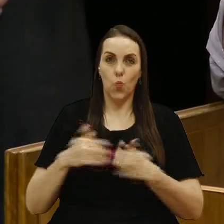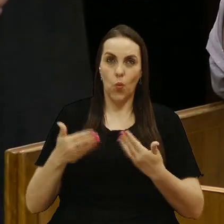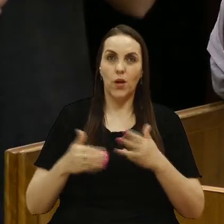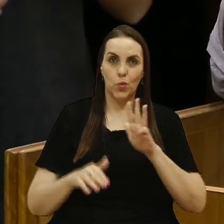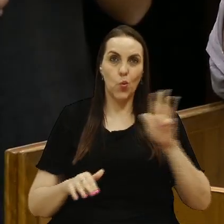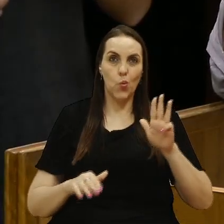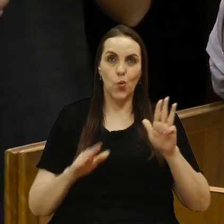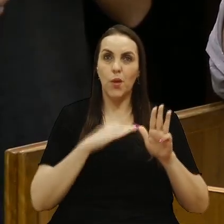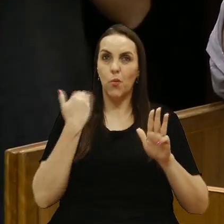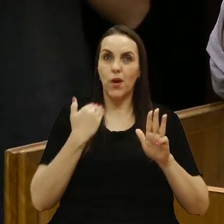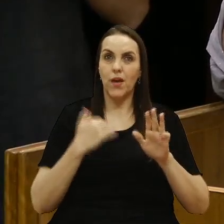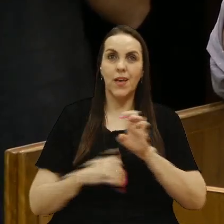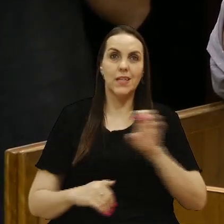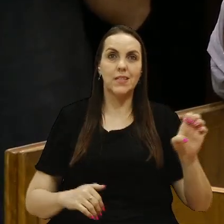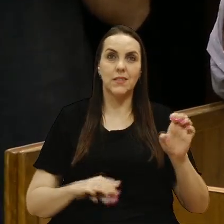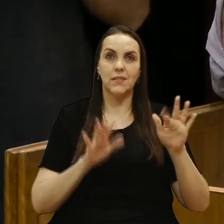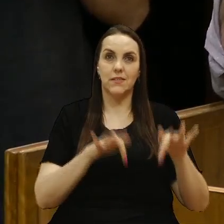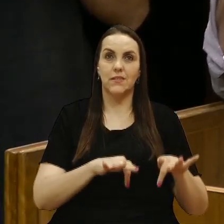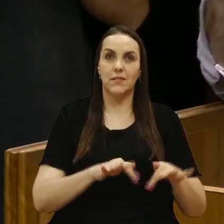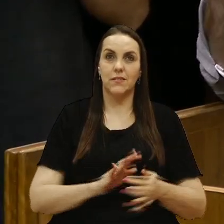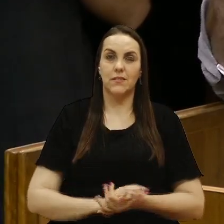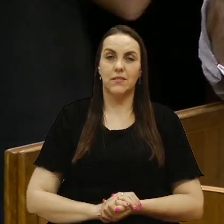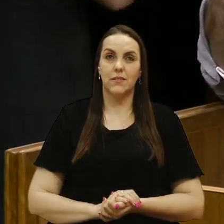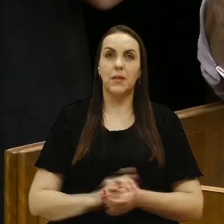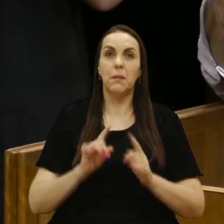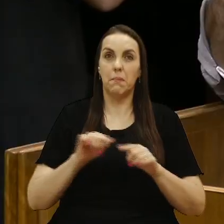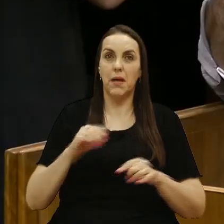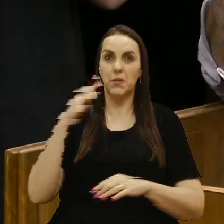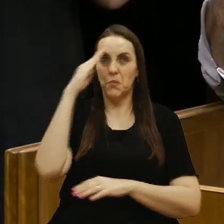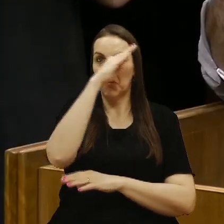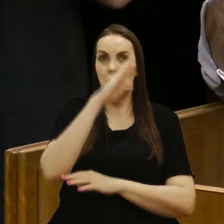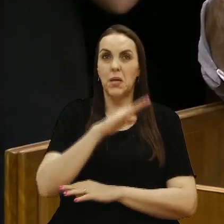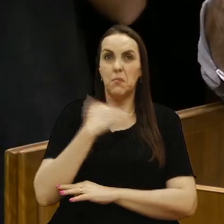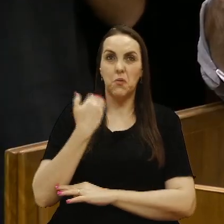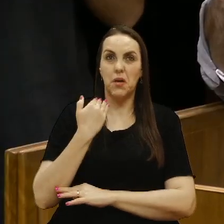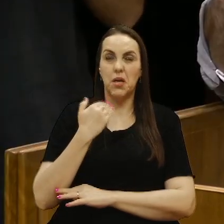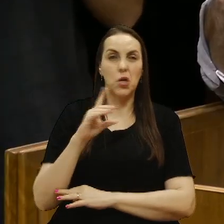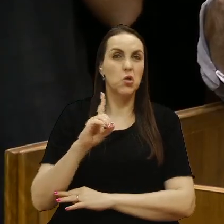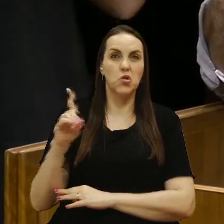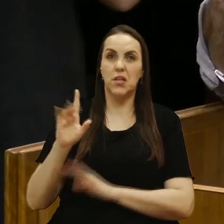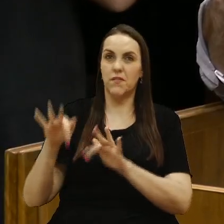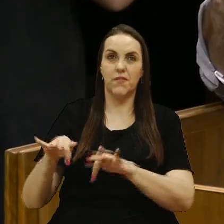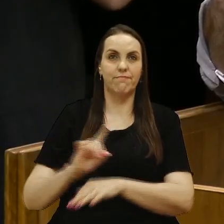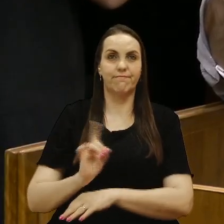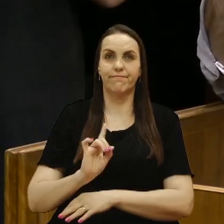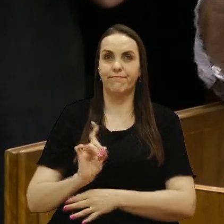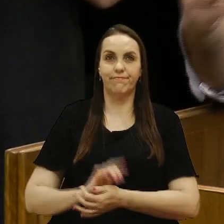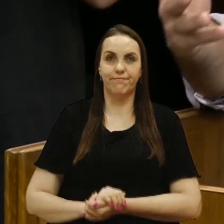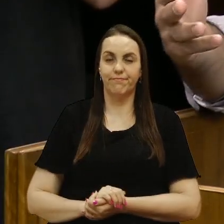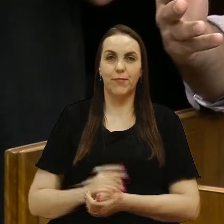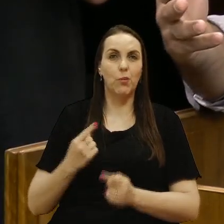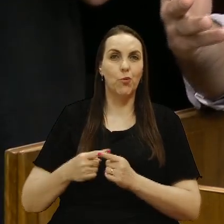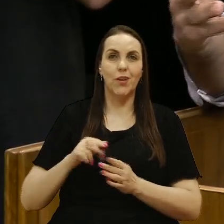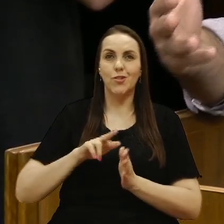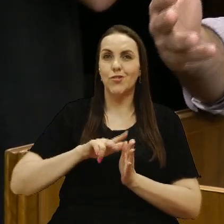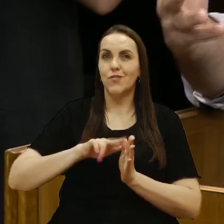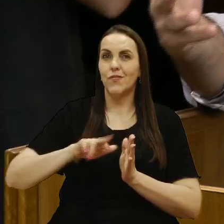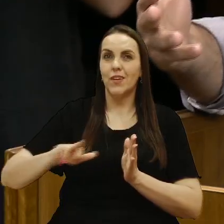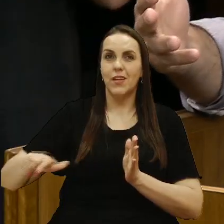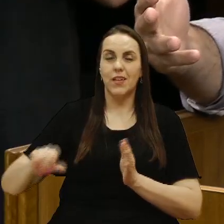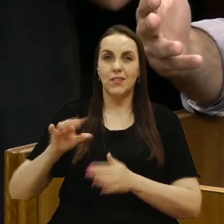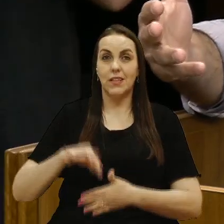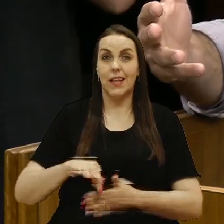morrer, a esquerda acaba. Mas quando o Bolsonaro morrer, a direita não vai acabar, porque ele fez diversos